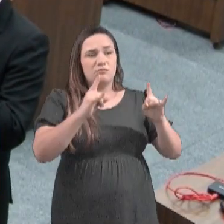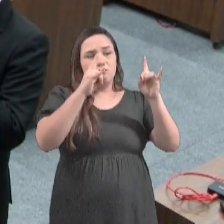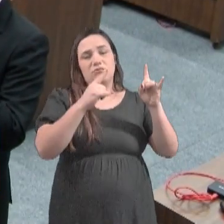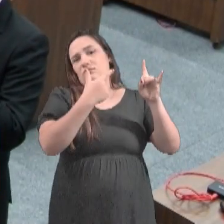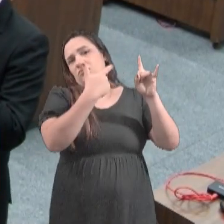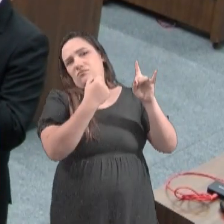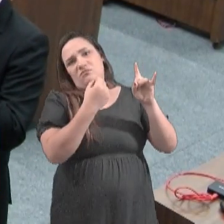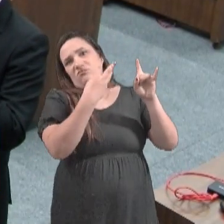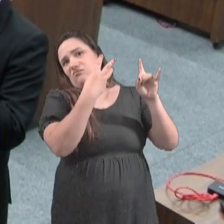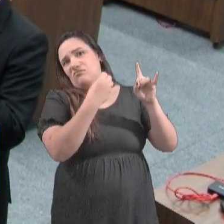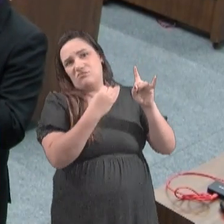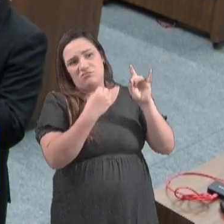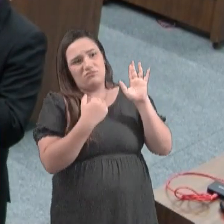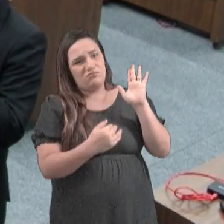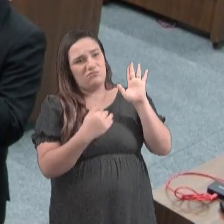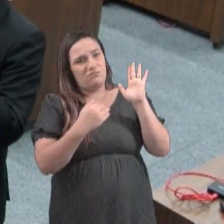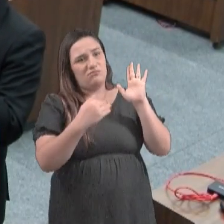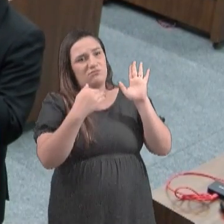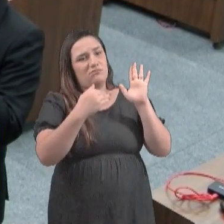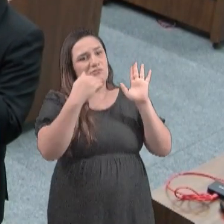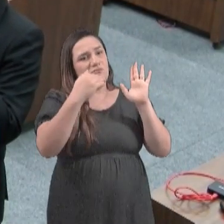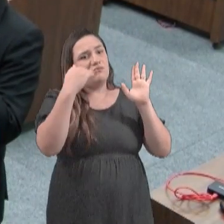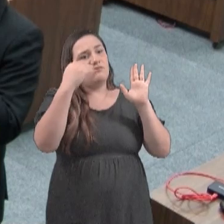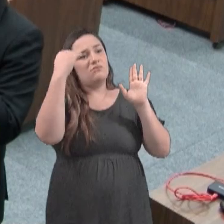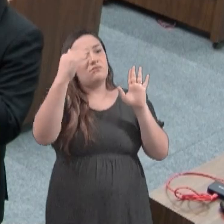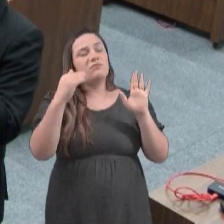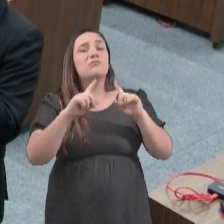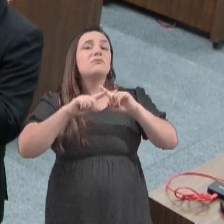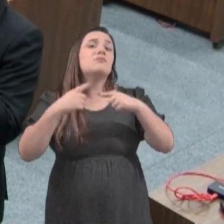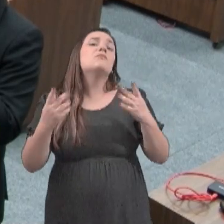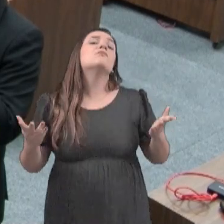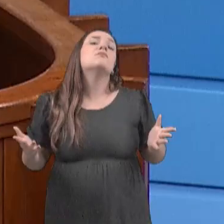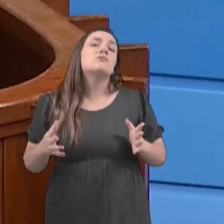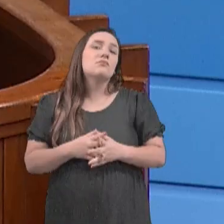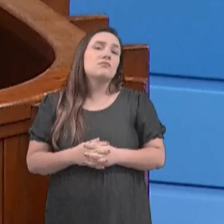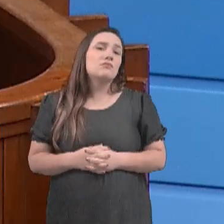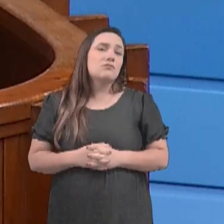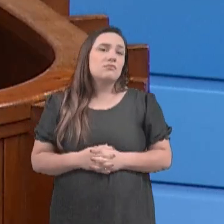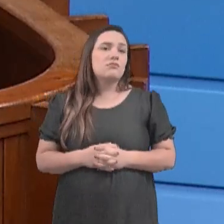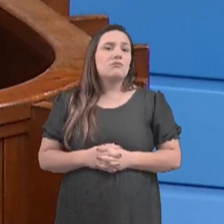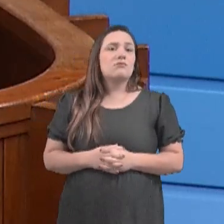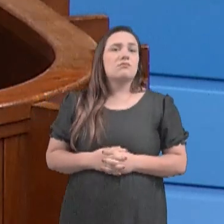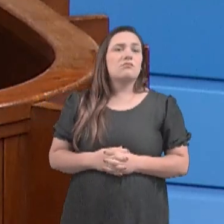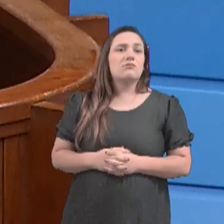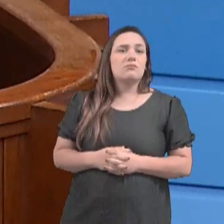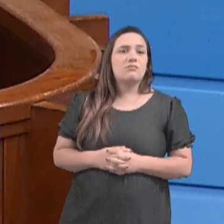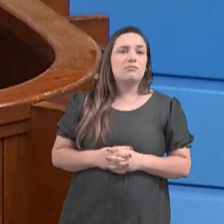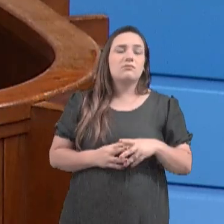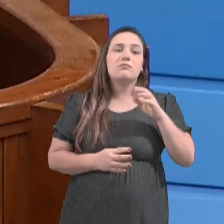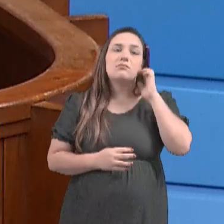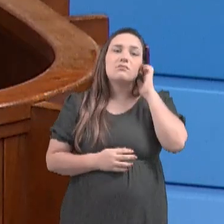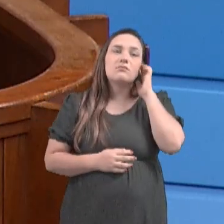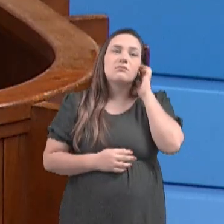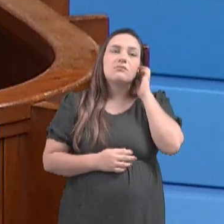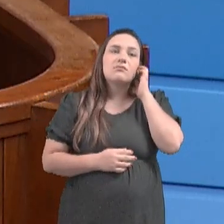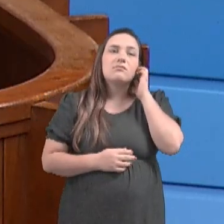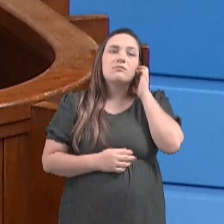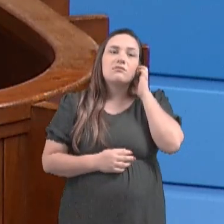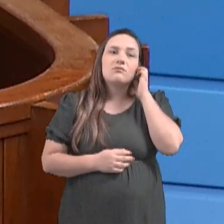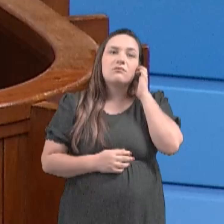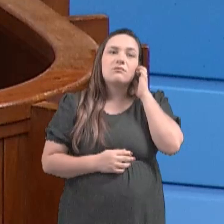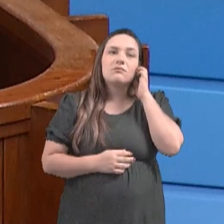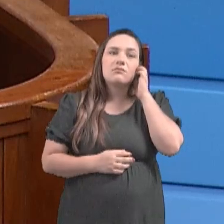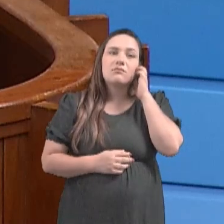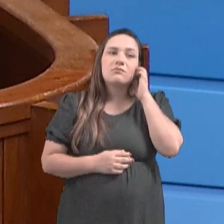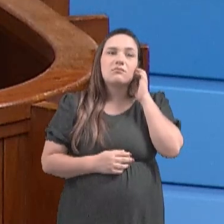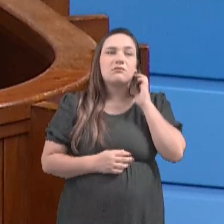de 30 andares, e aí você vai, ao longo do tempo, impermeabilizar toda